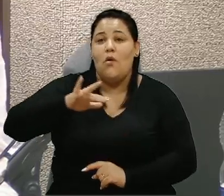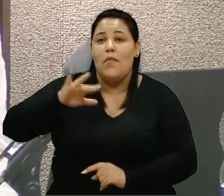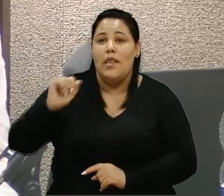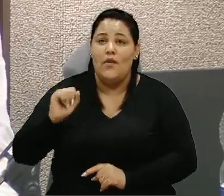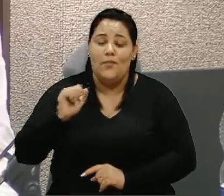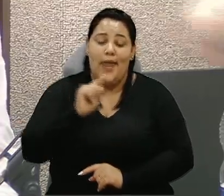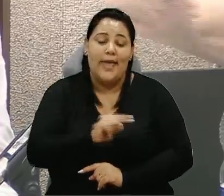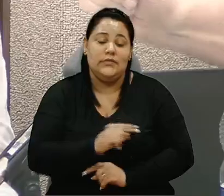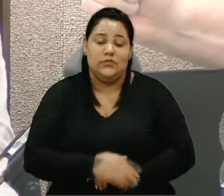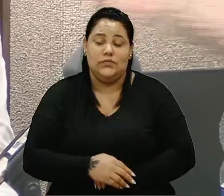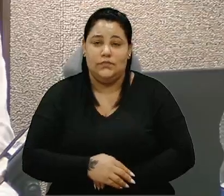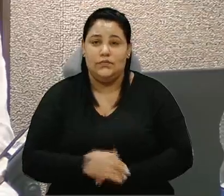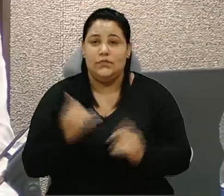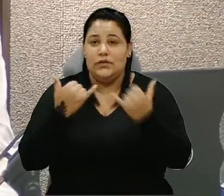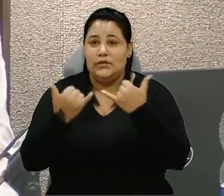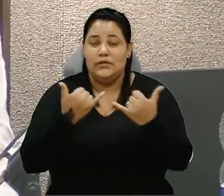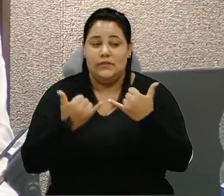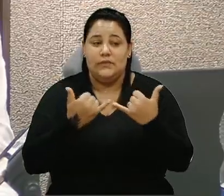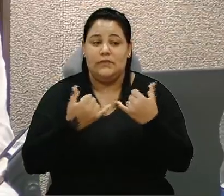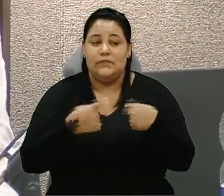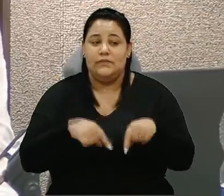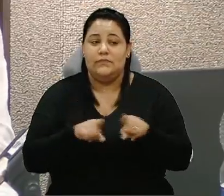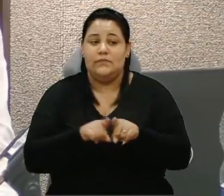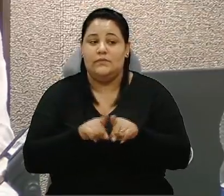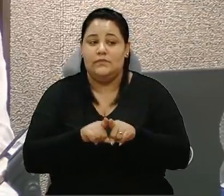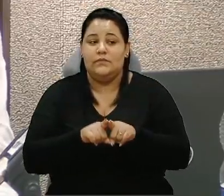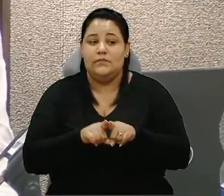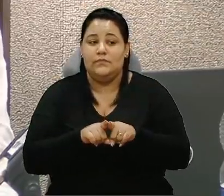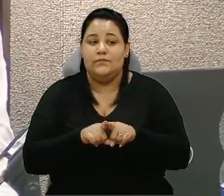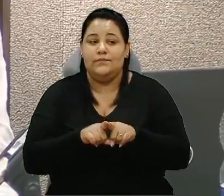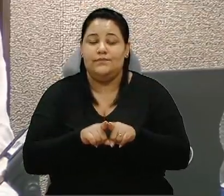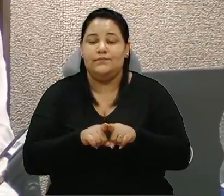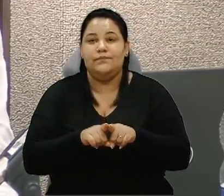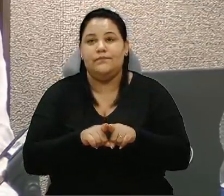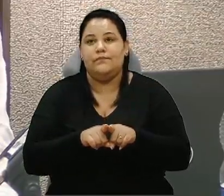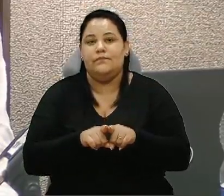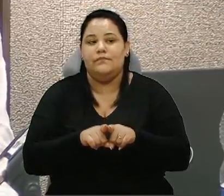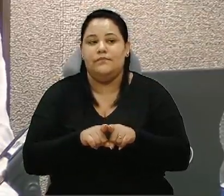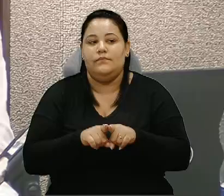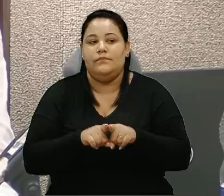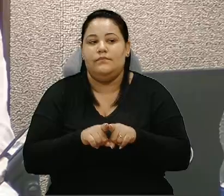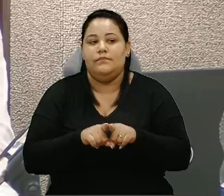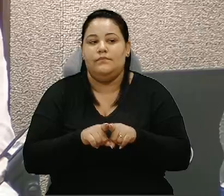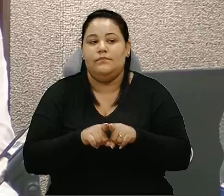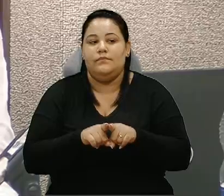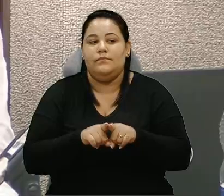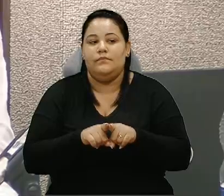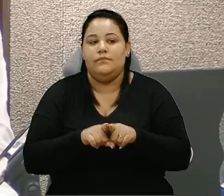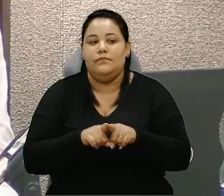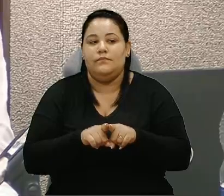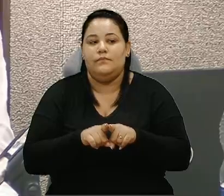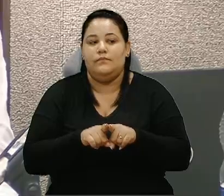turismo. O que aconteceu com a vereadora Denise, a deputada agora Denise?